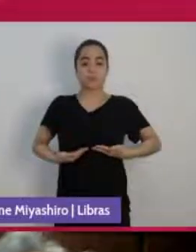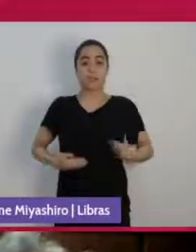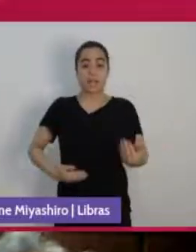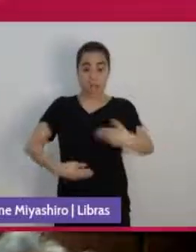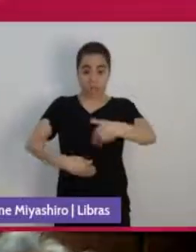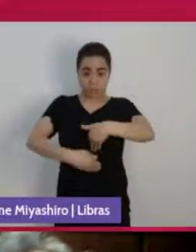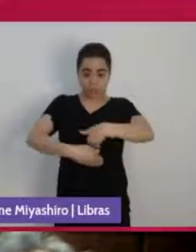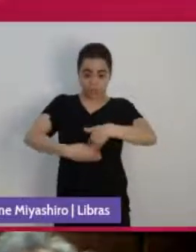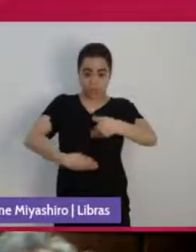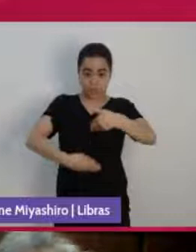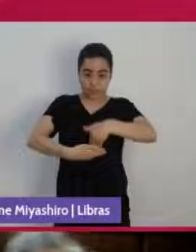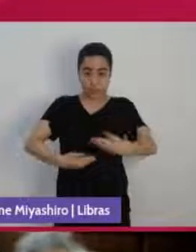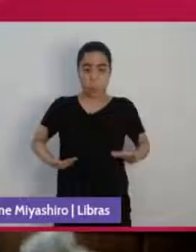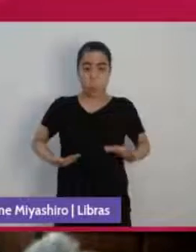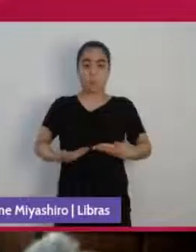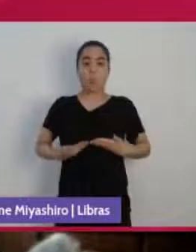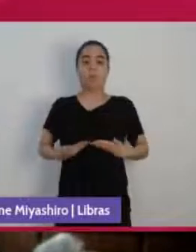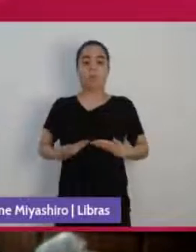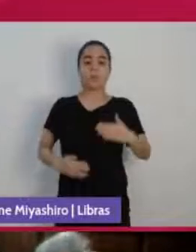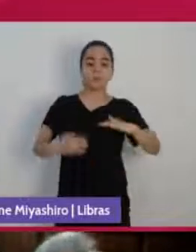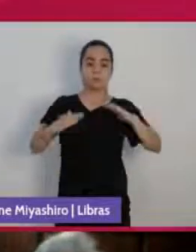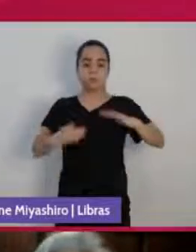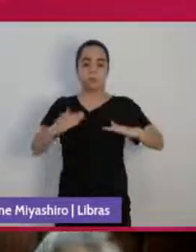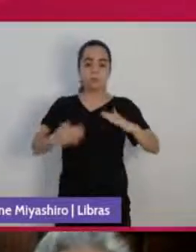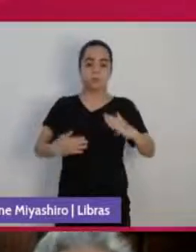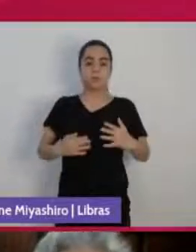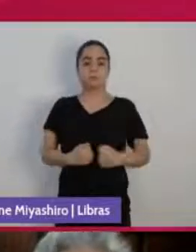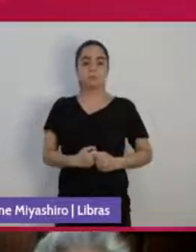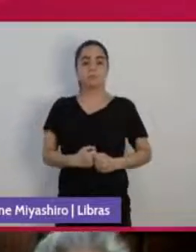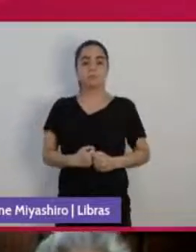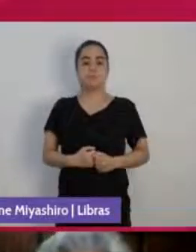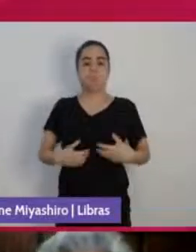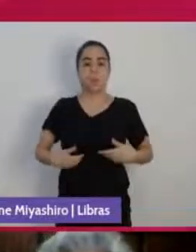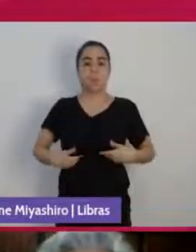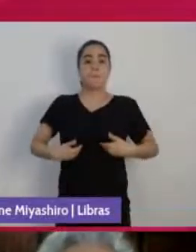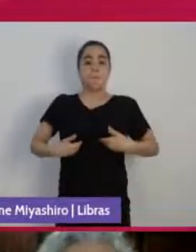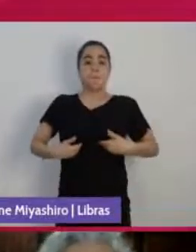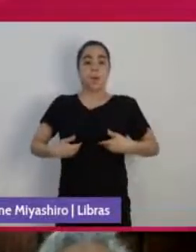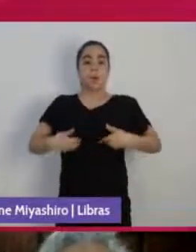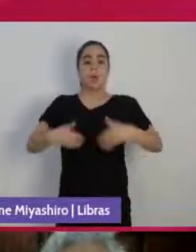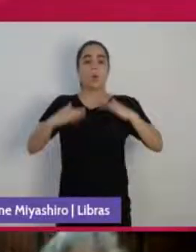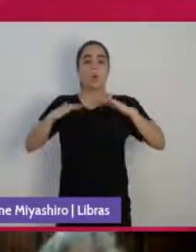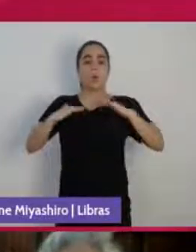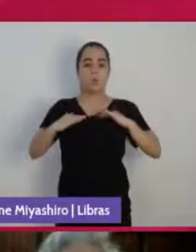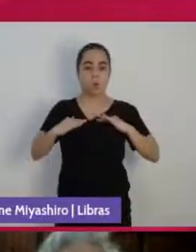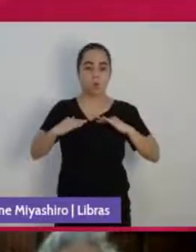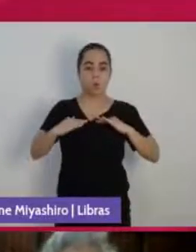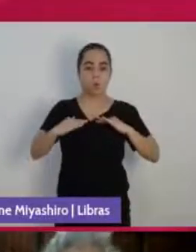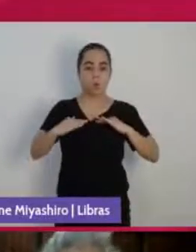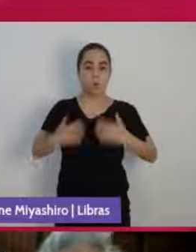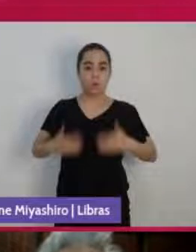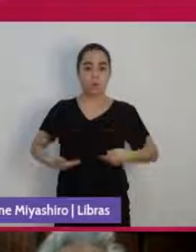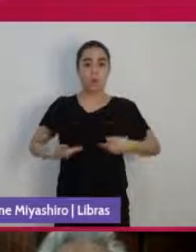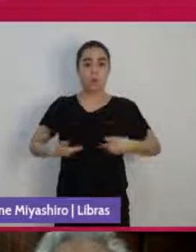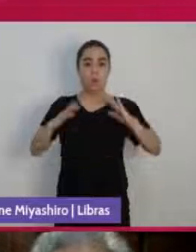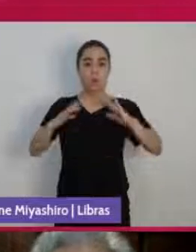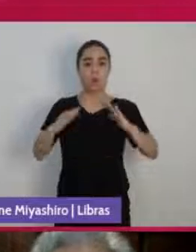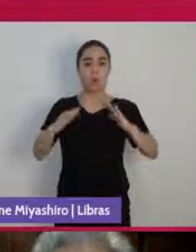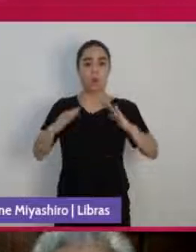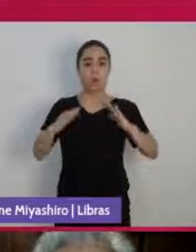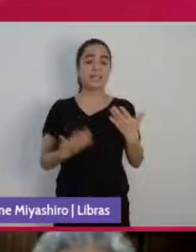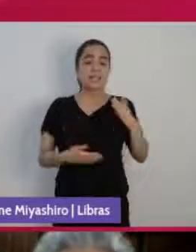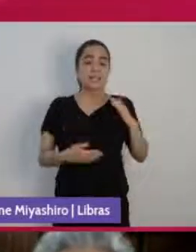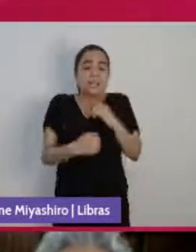inclusive em alguns posicionamentos eu coloco o músculo peitoral na imagem. Então, pensa, eu vou comprimir o